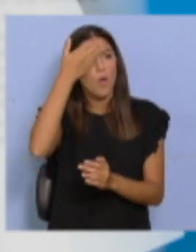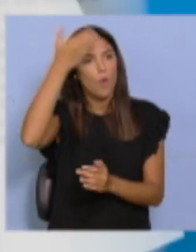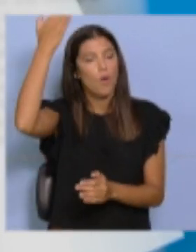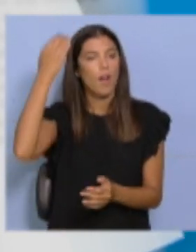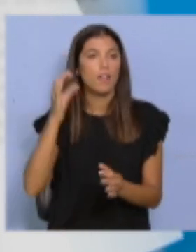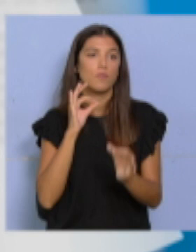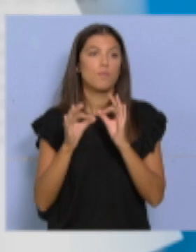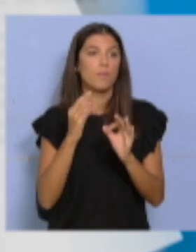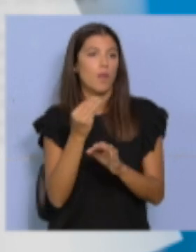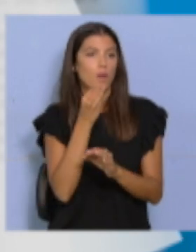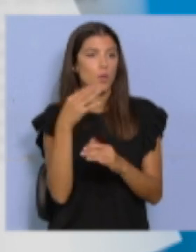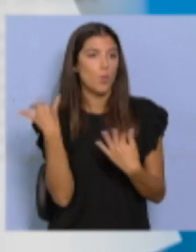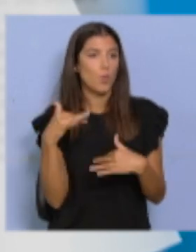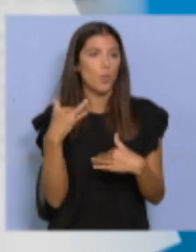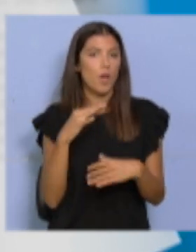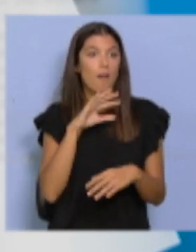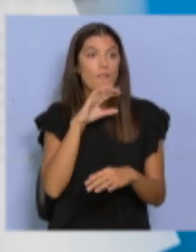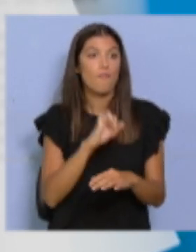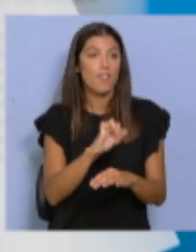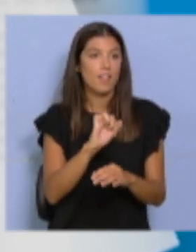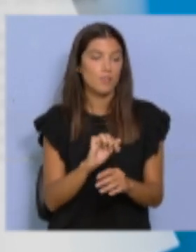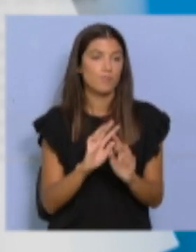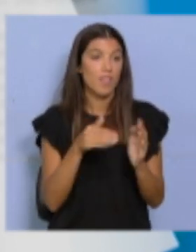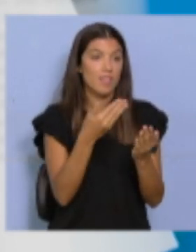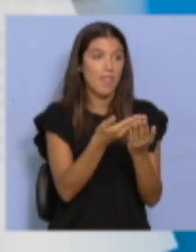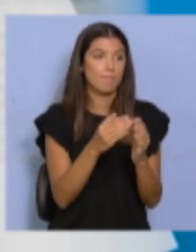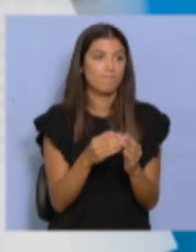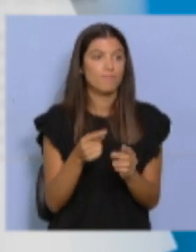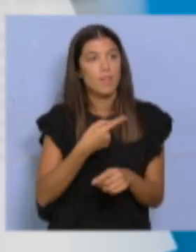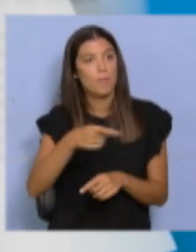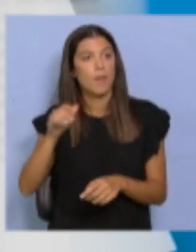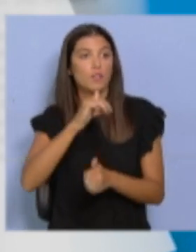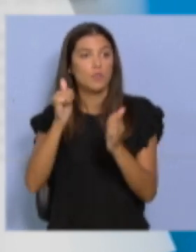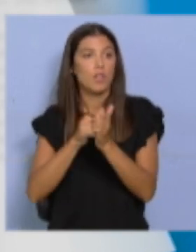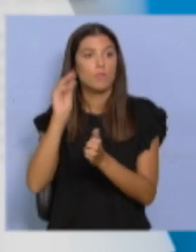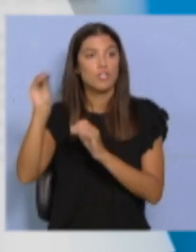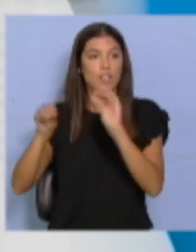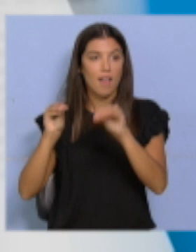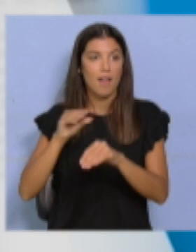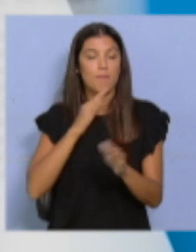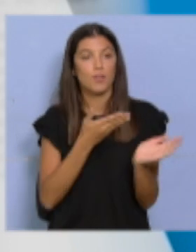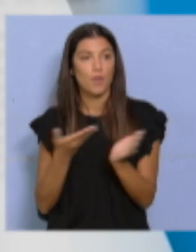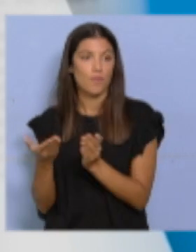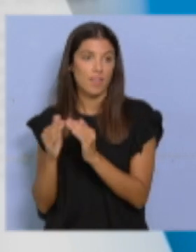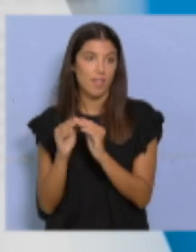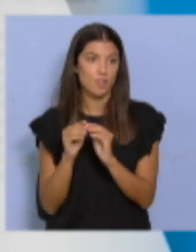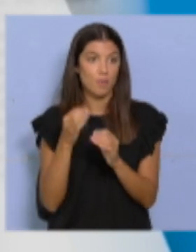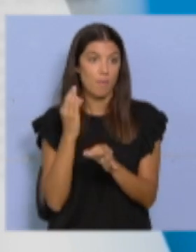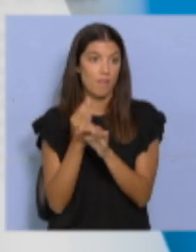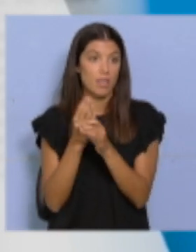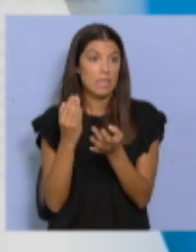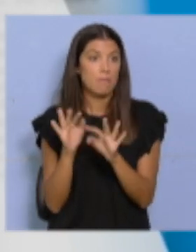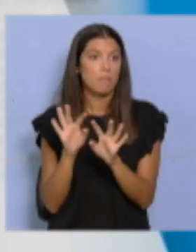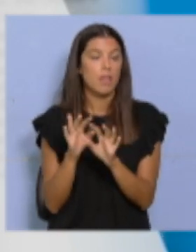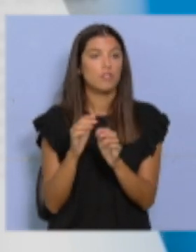banquete nupcial para o seu filho. Mandou os servos chamar os convidados para as bodas, mas eles